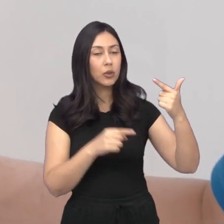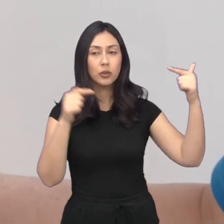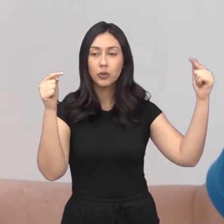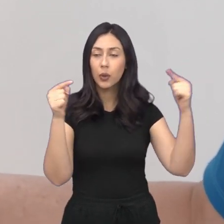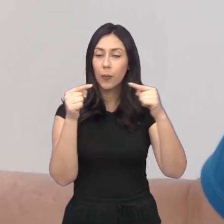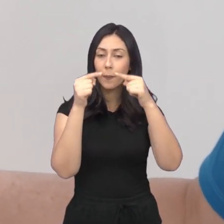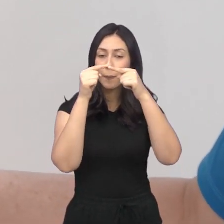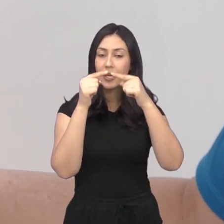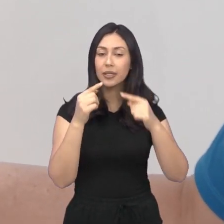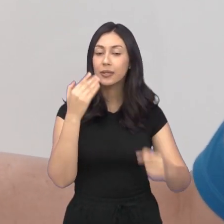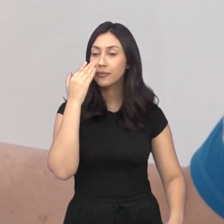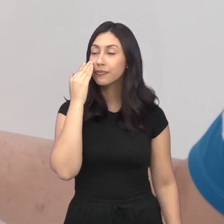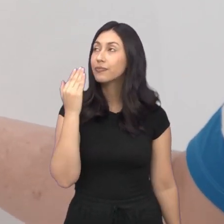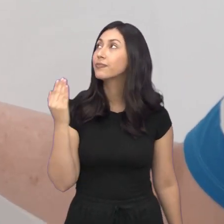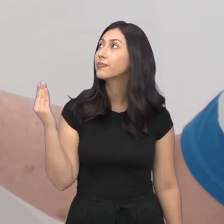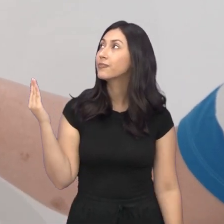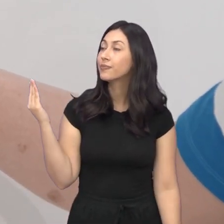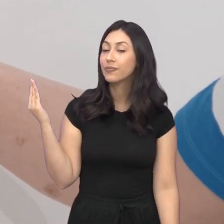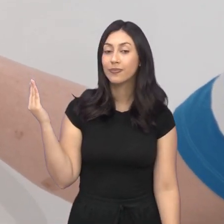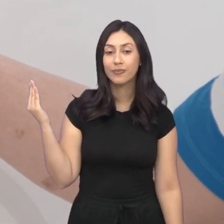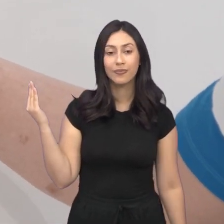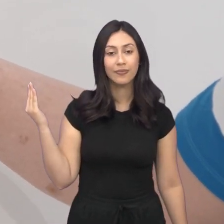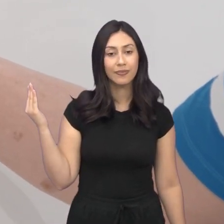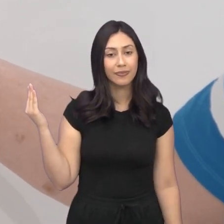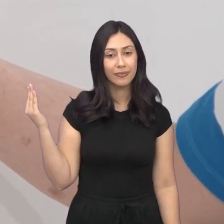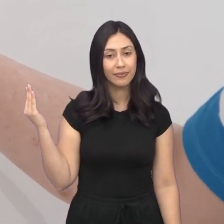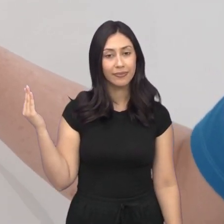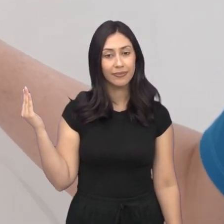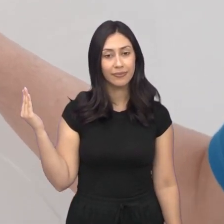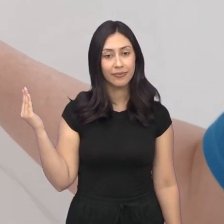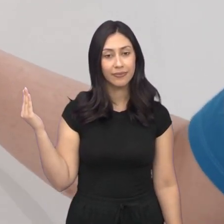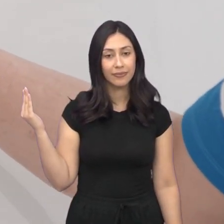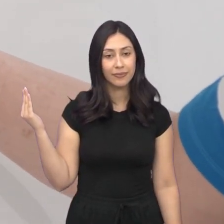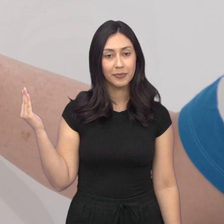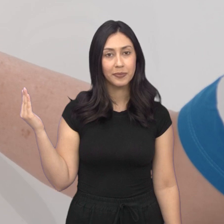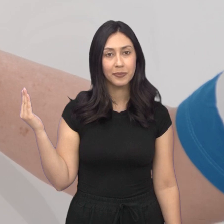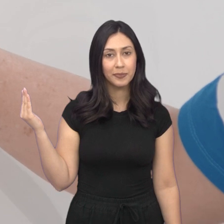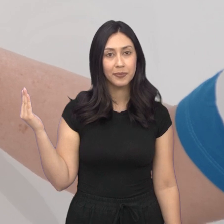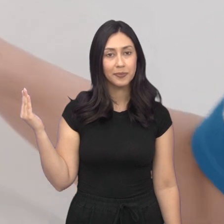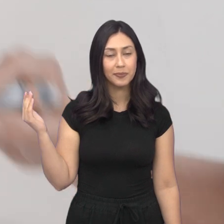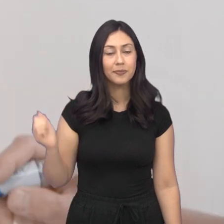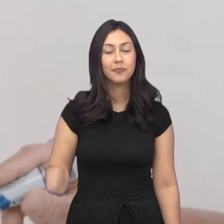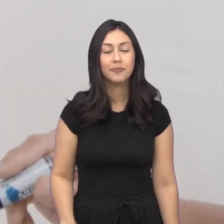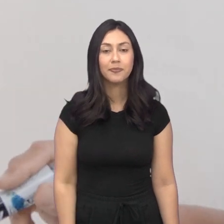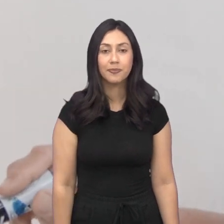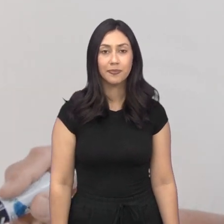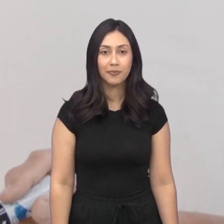aqui. No 3, o ponto vai ser aqui.